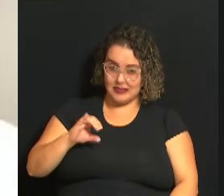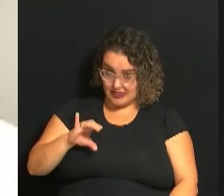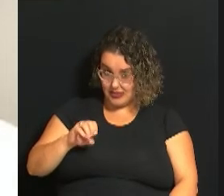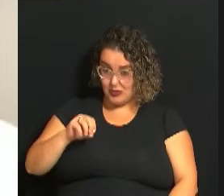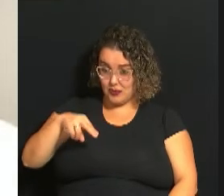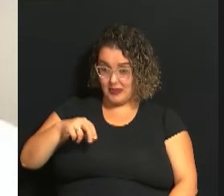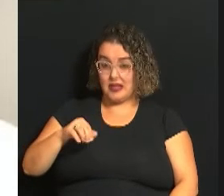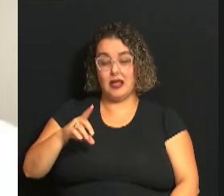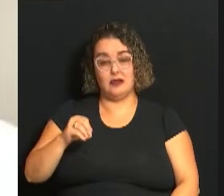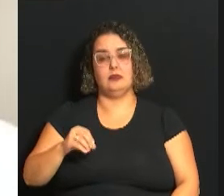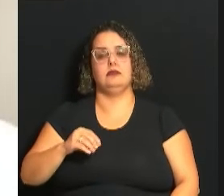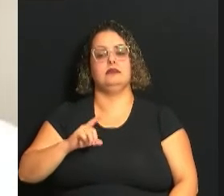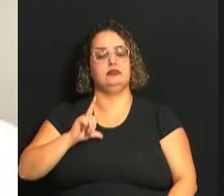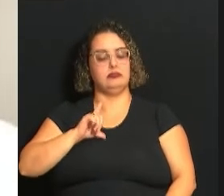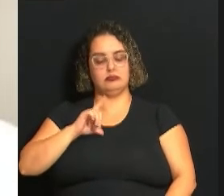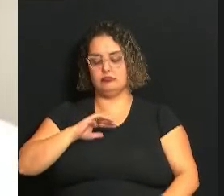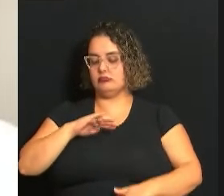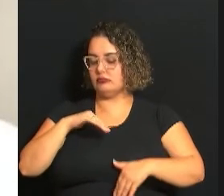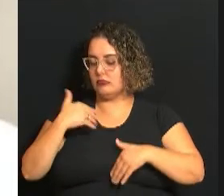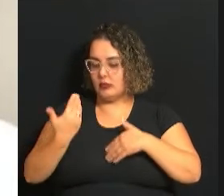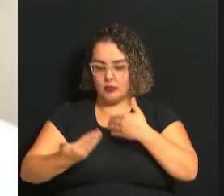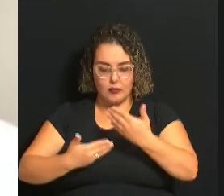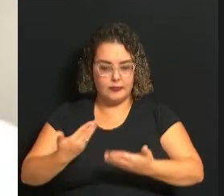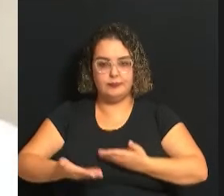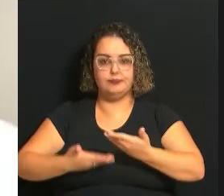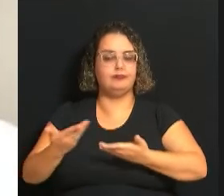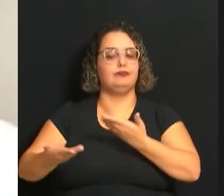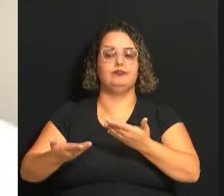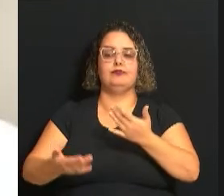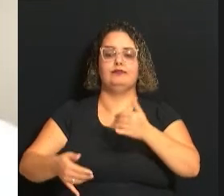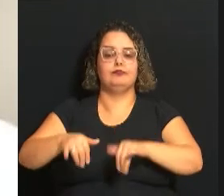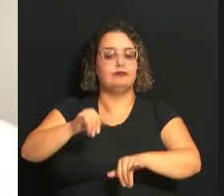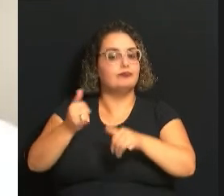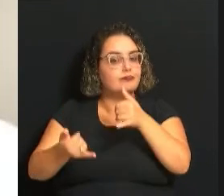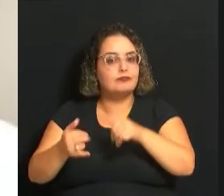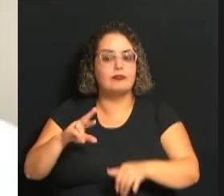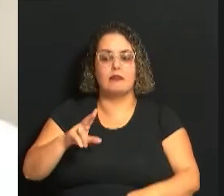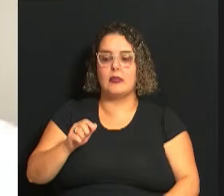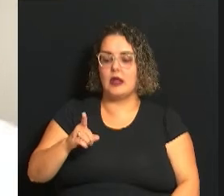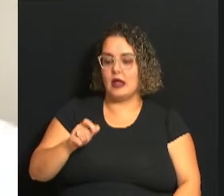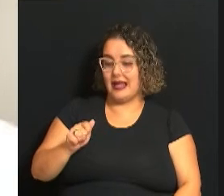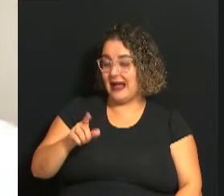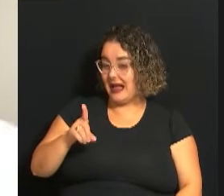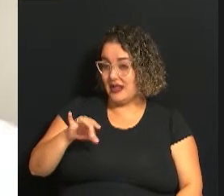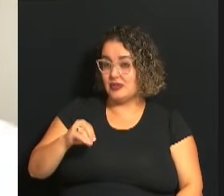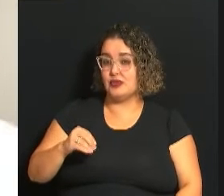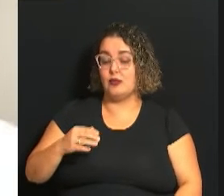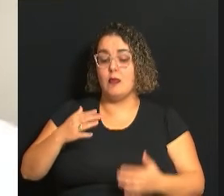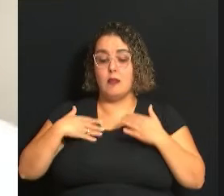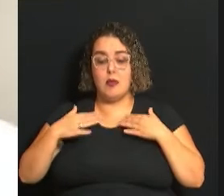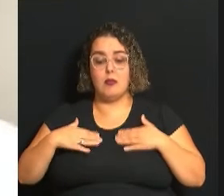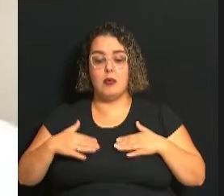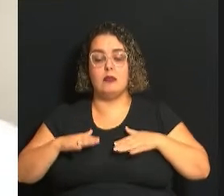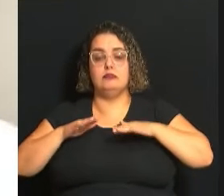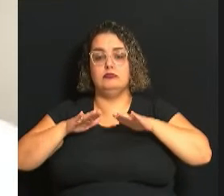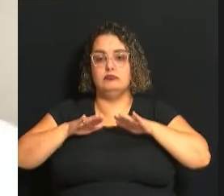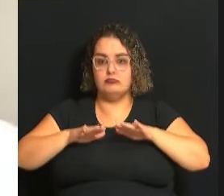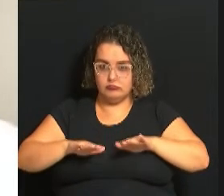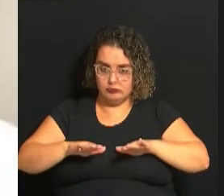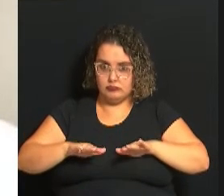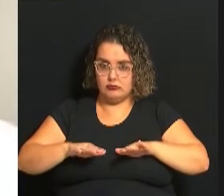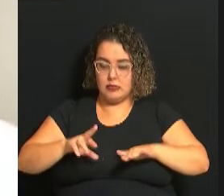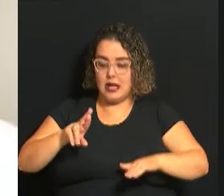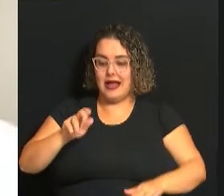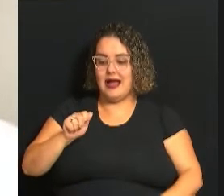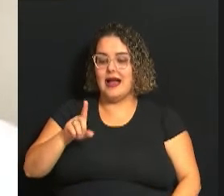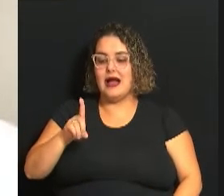um processo, né? Entre a radioterapia e a quimioterapia, eu tive que aguardar 1 mês para o meu corpo repousar. A radioterapia, ela